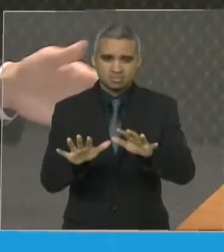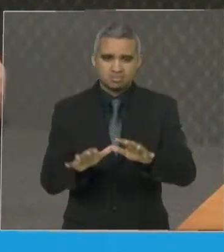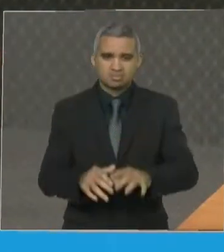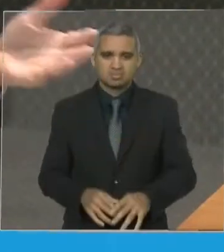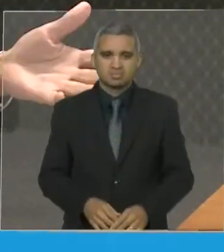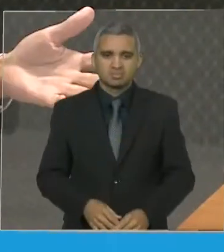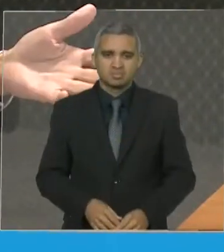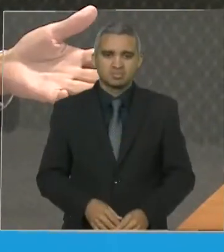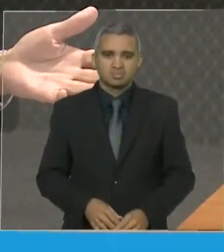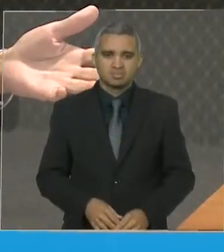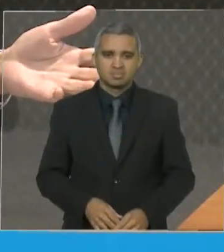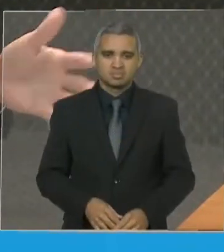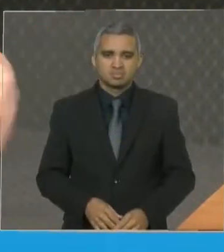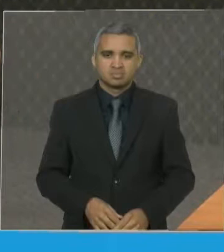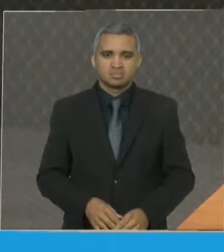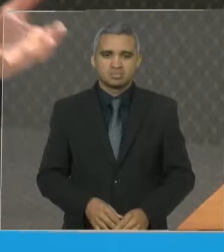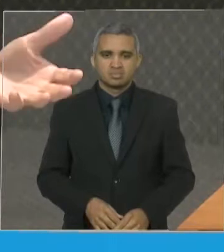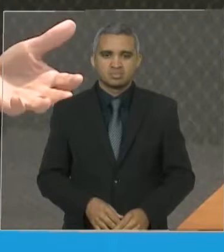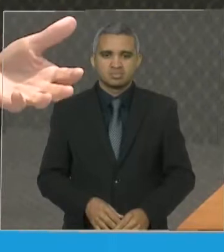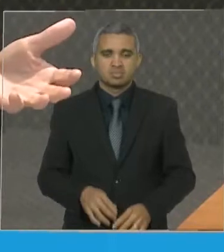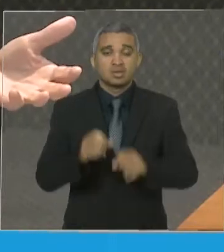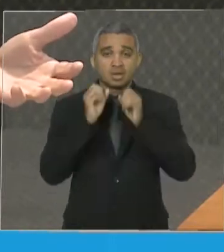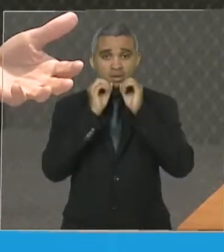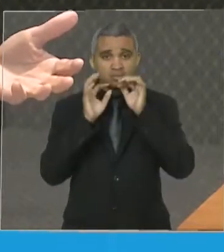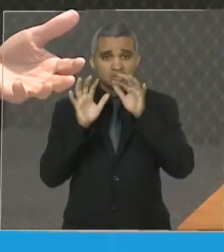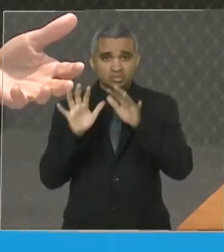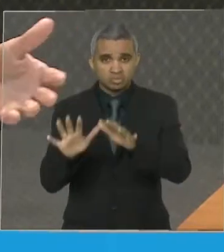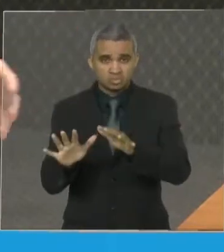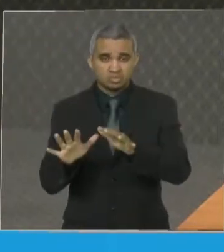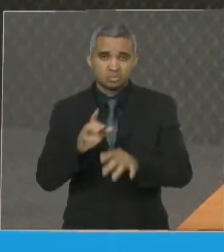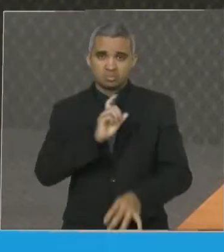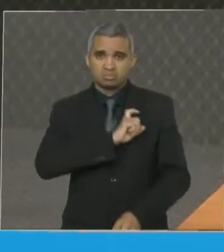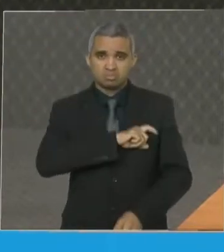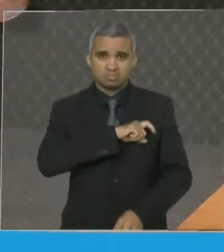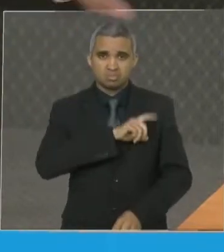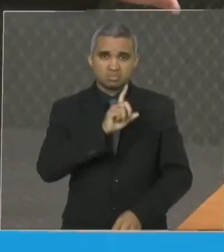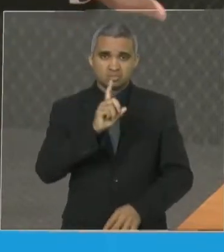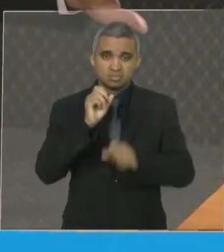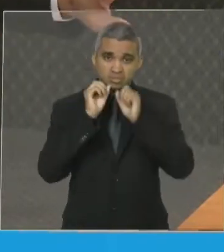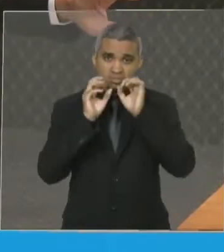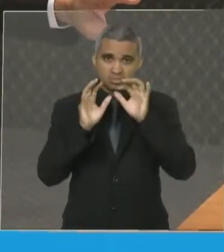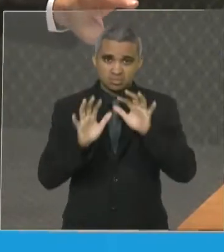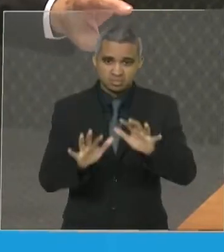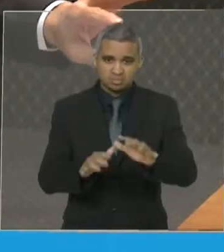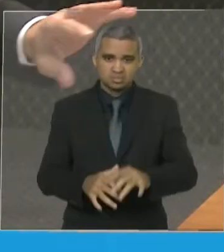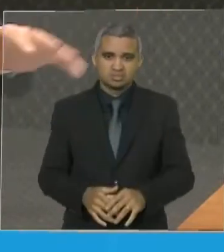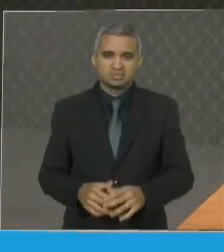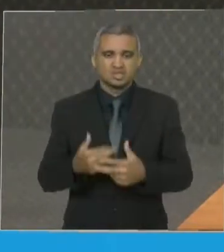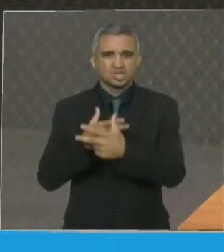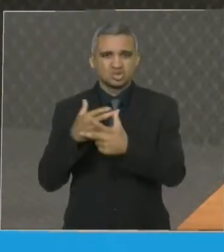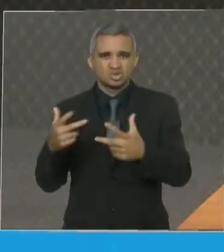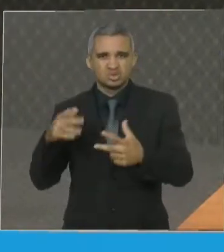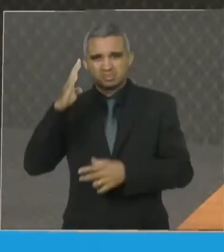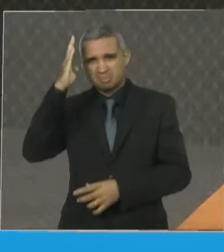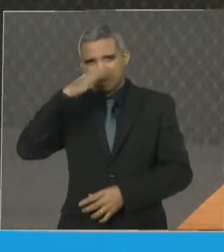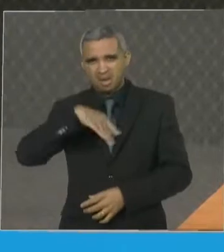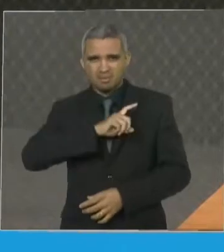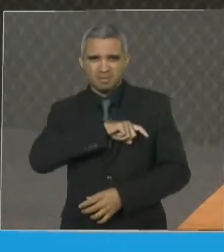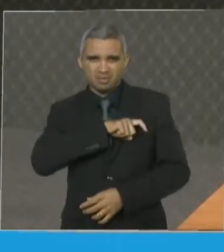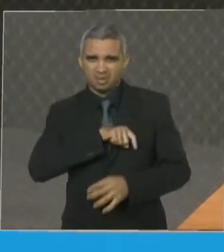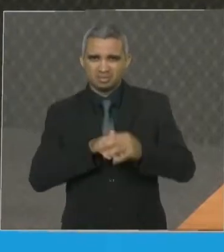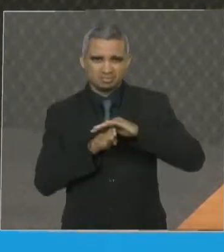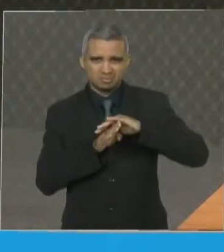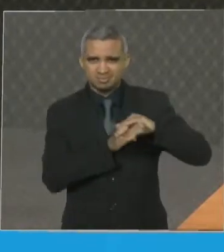sobre amaldiçoar, mas abençoar. As coisas feias vamos deixar. Quando pessoas estão